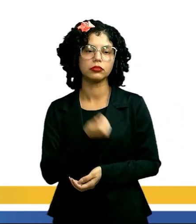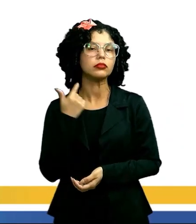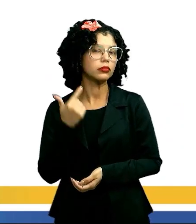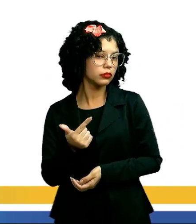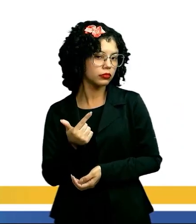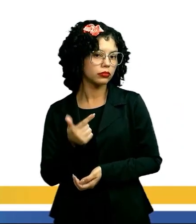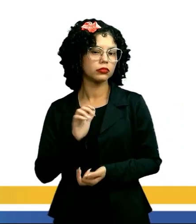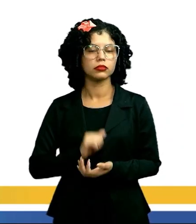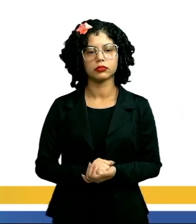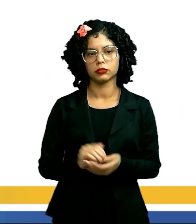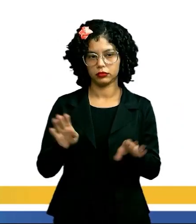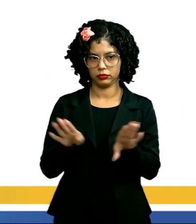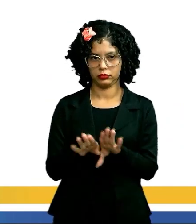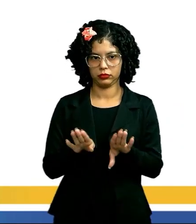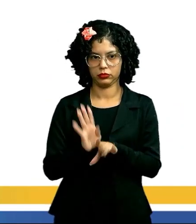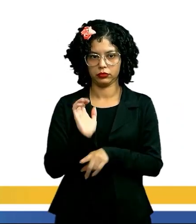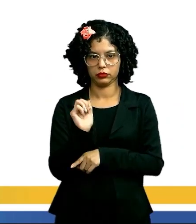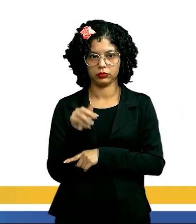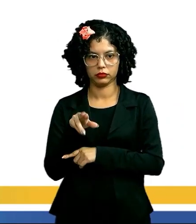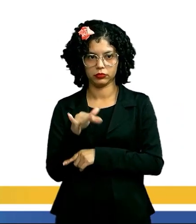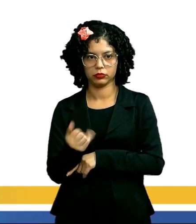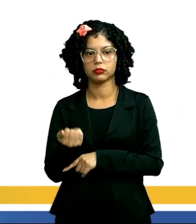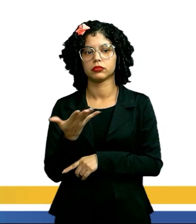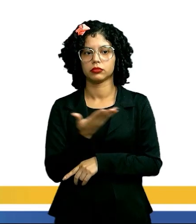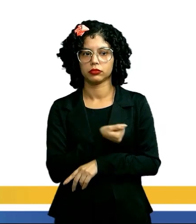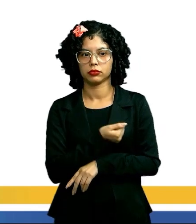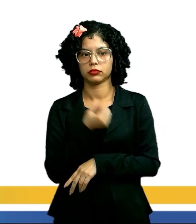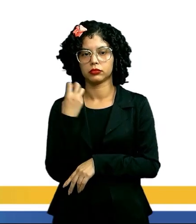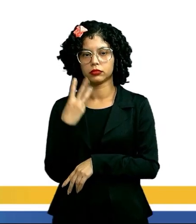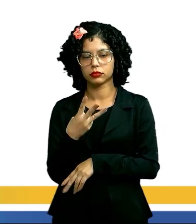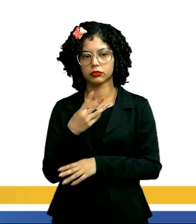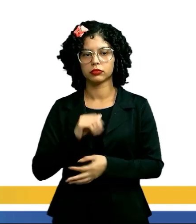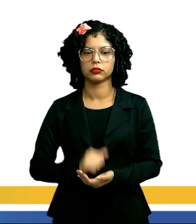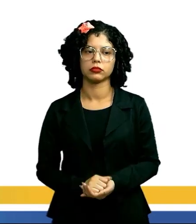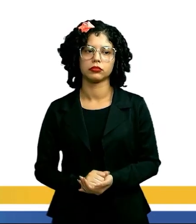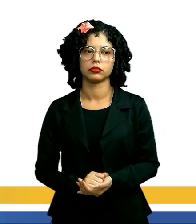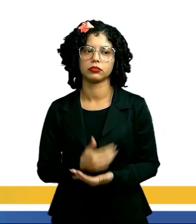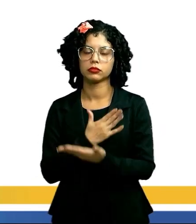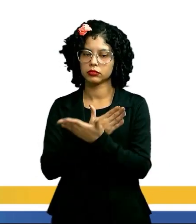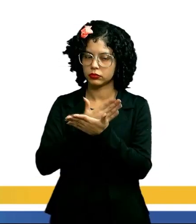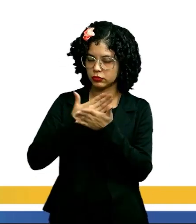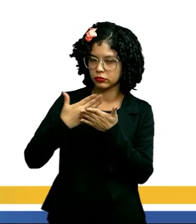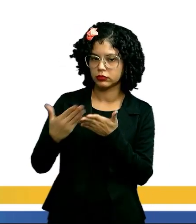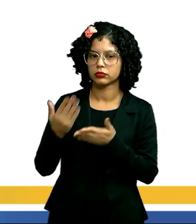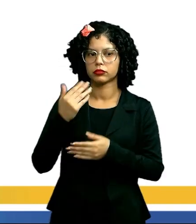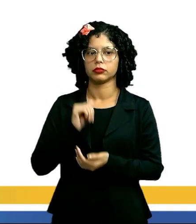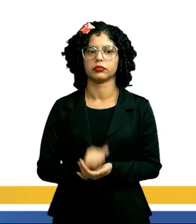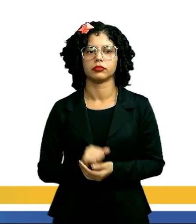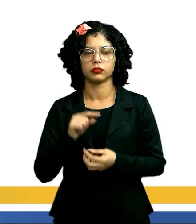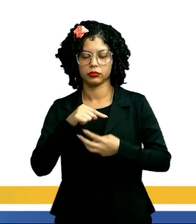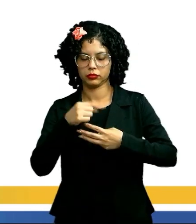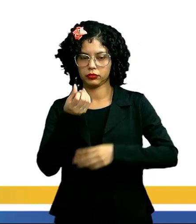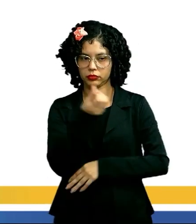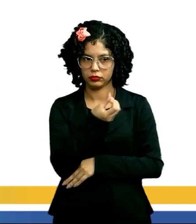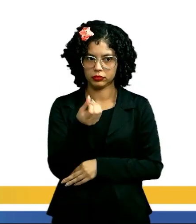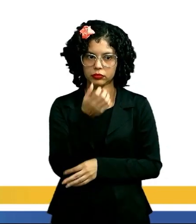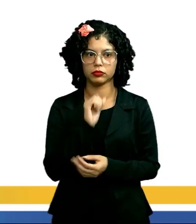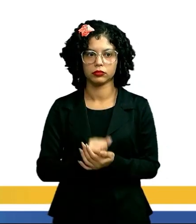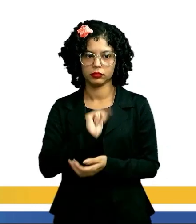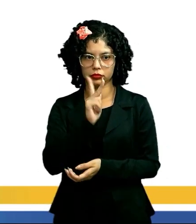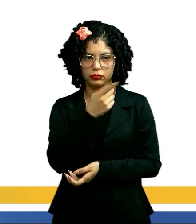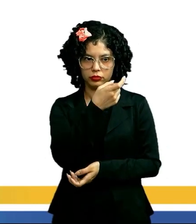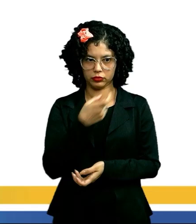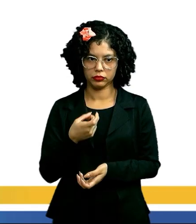número 2 e eu tenho a amina no carbono de número 3. Então começa com o prefixo, que são 6 carbonos, então isso é